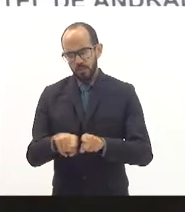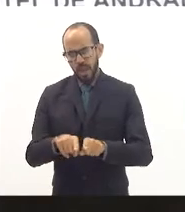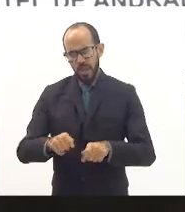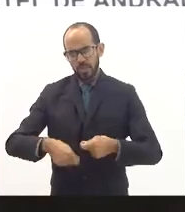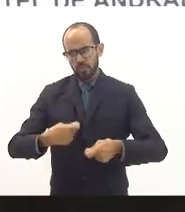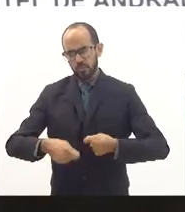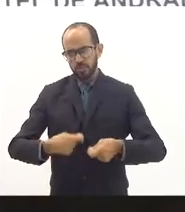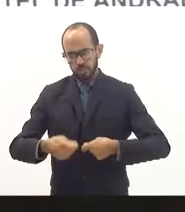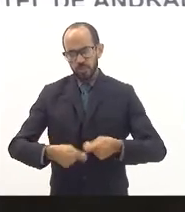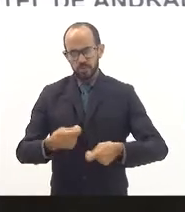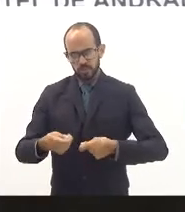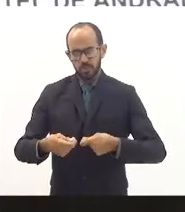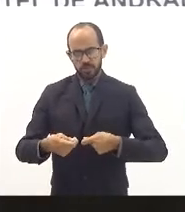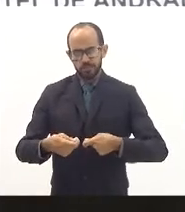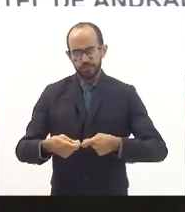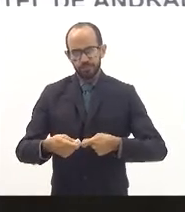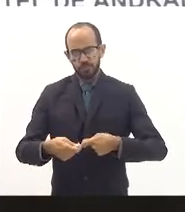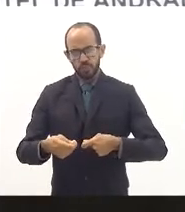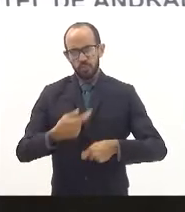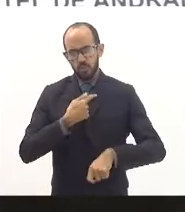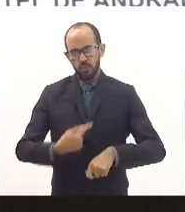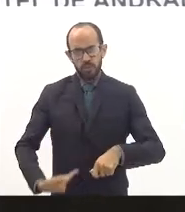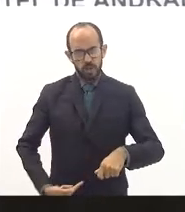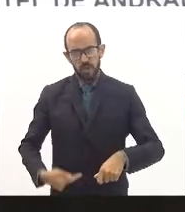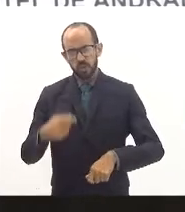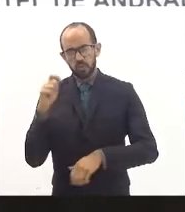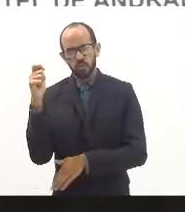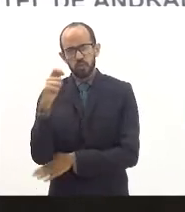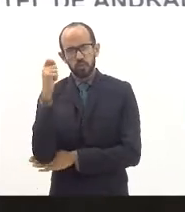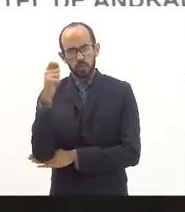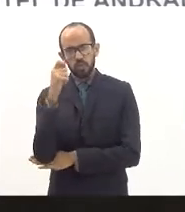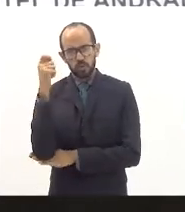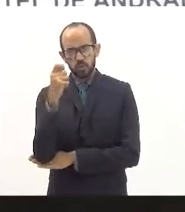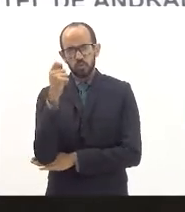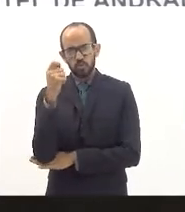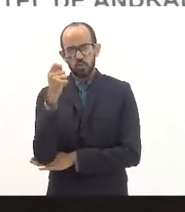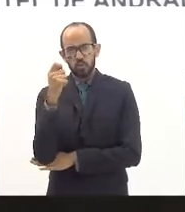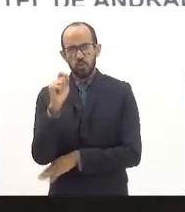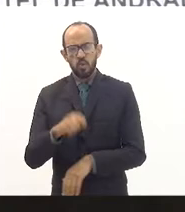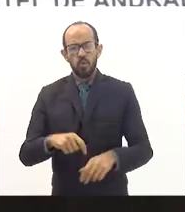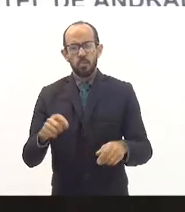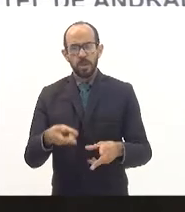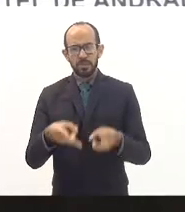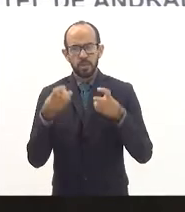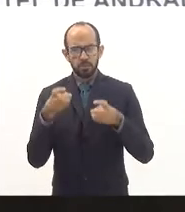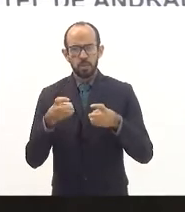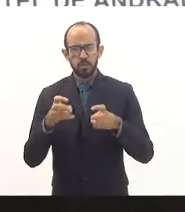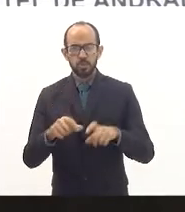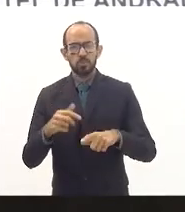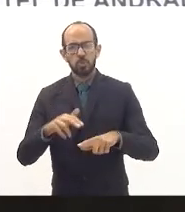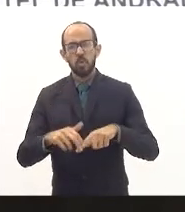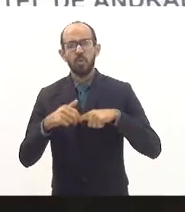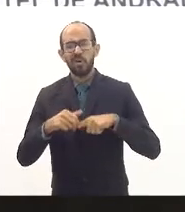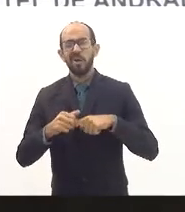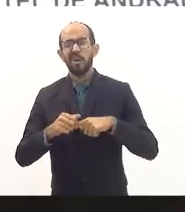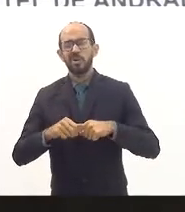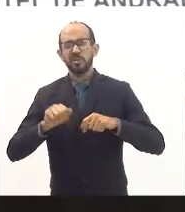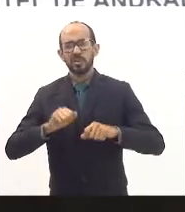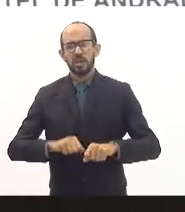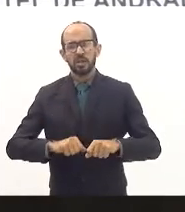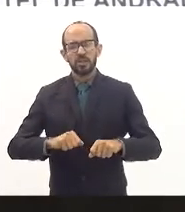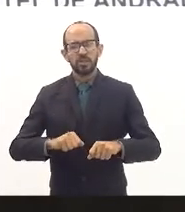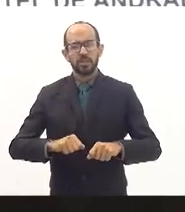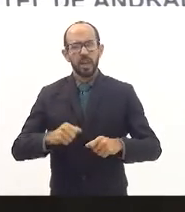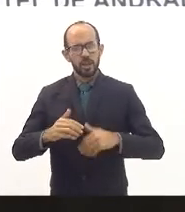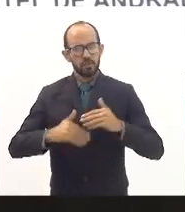administração como governador do Rio Grande do Sul notabilizou-se pela fecundidade em